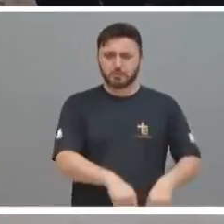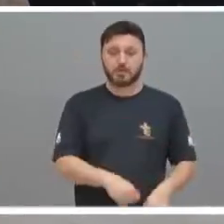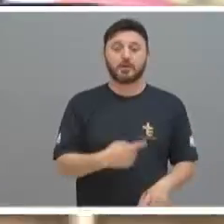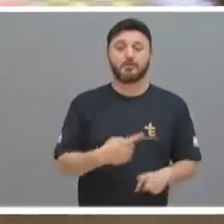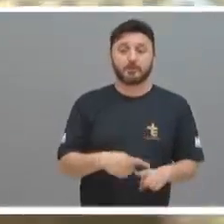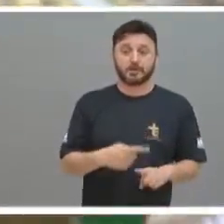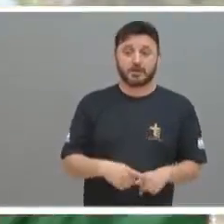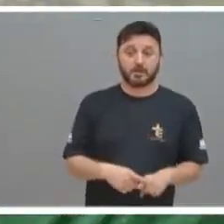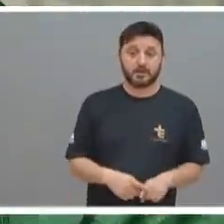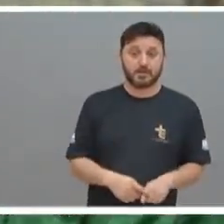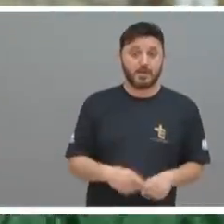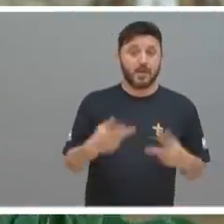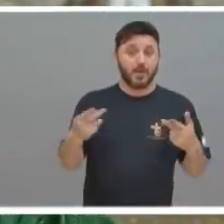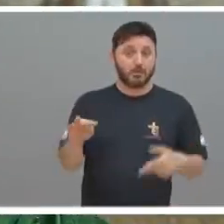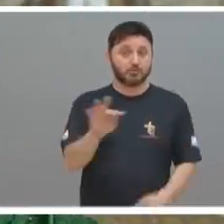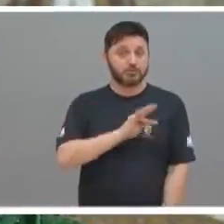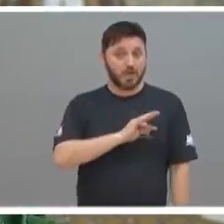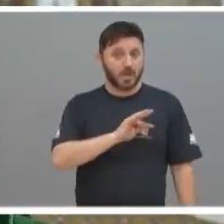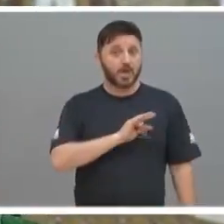porque aprendi com São Tiago.